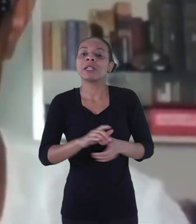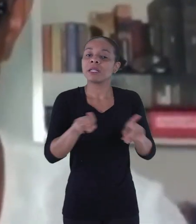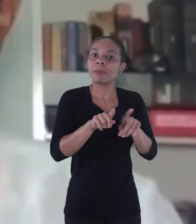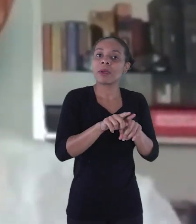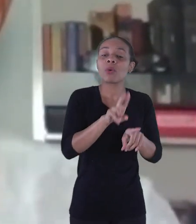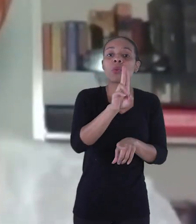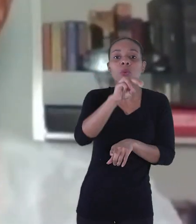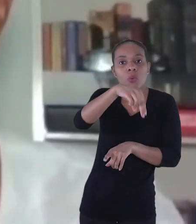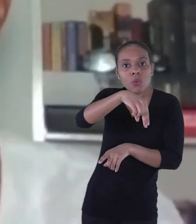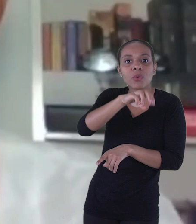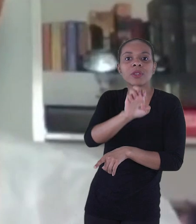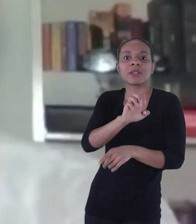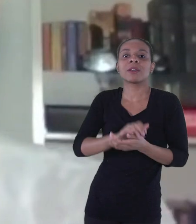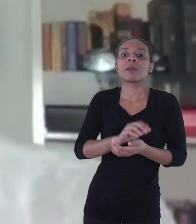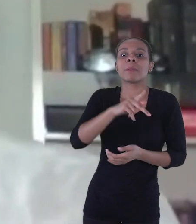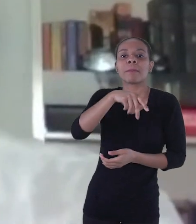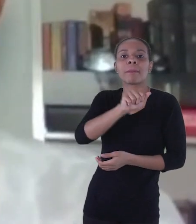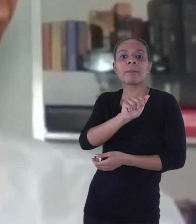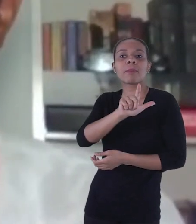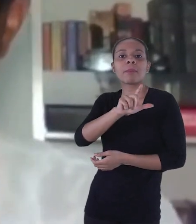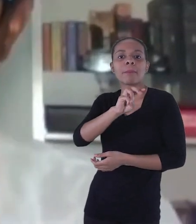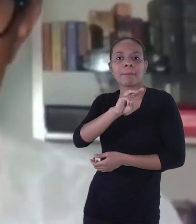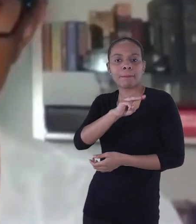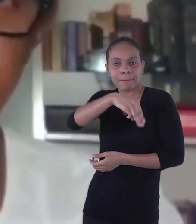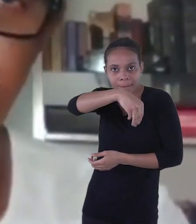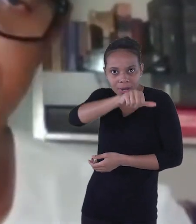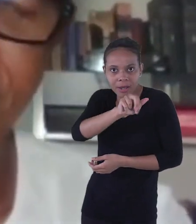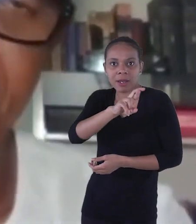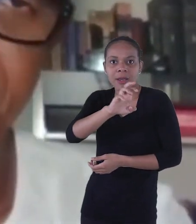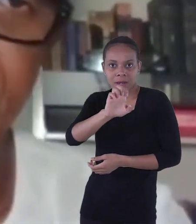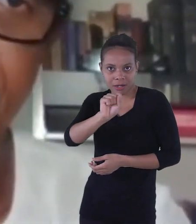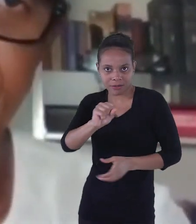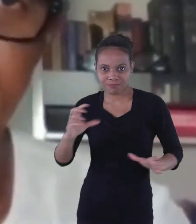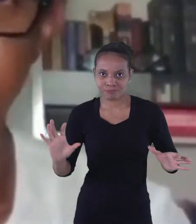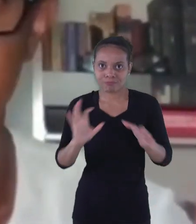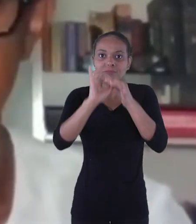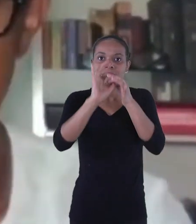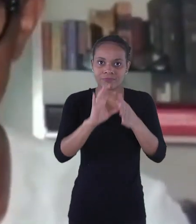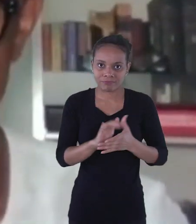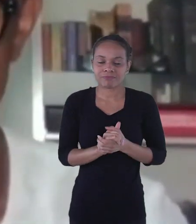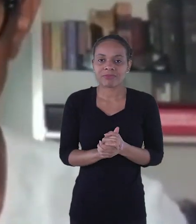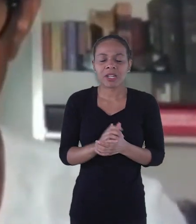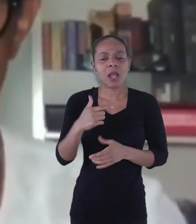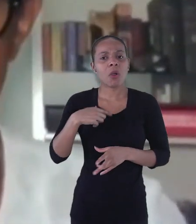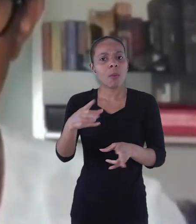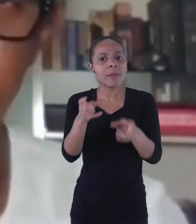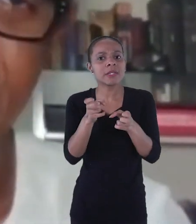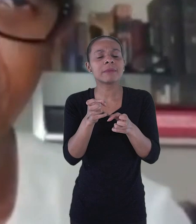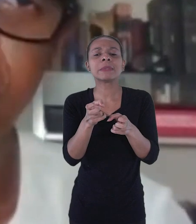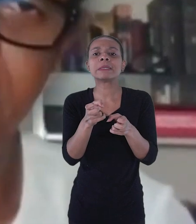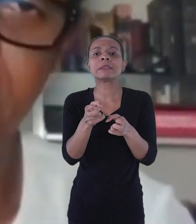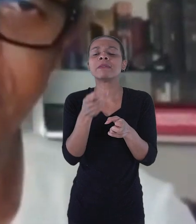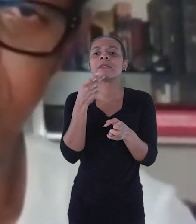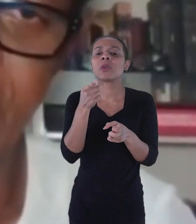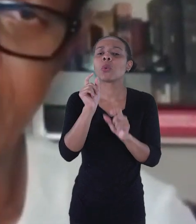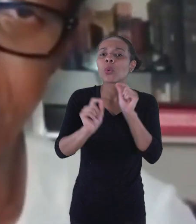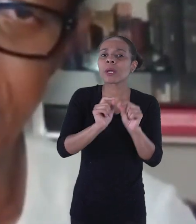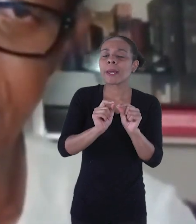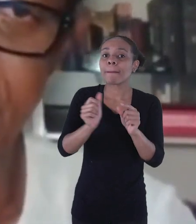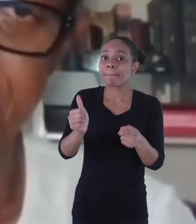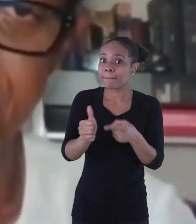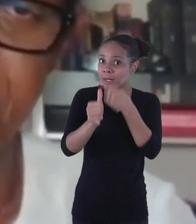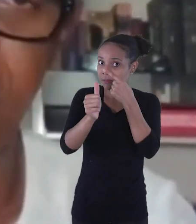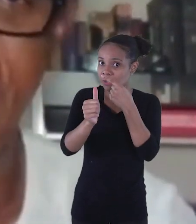da Universidade Zumbi dos Palmares de São Paulo. E aí eu percebi o seguinte: primeiro, de todas as obras que eu li